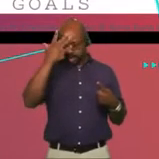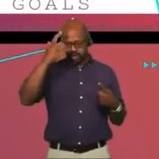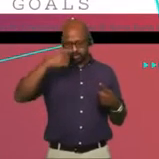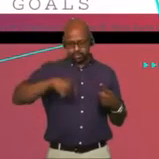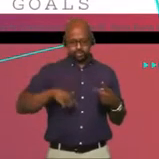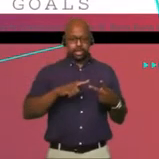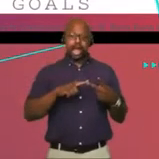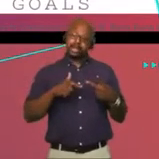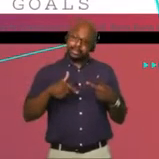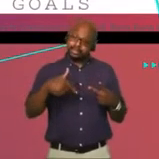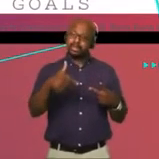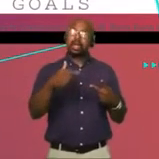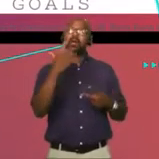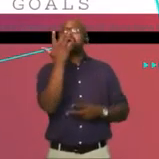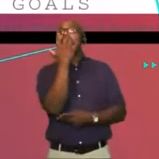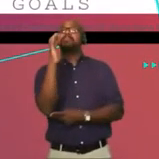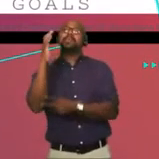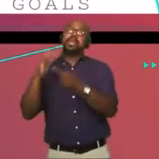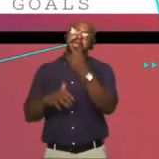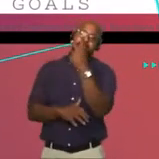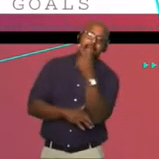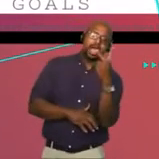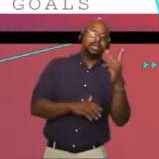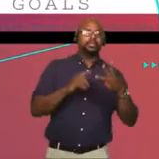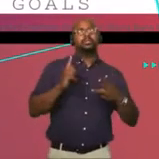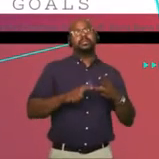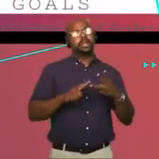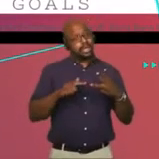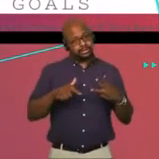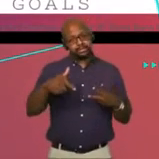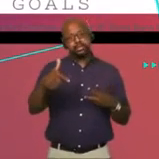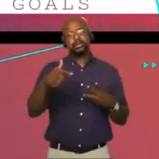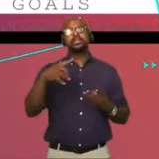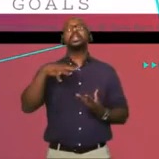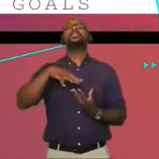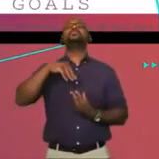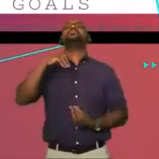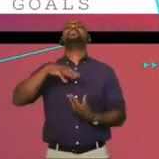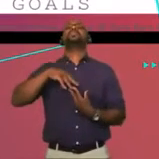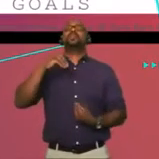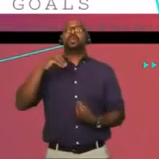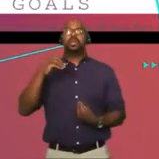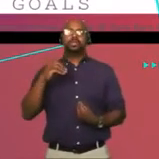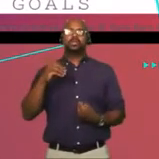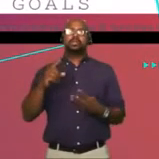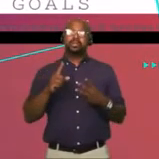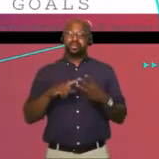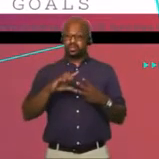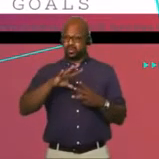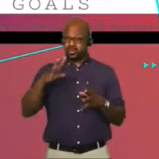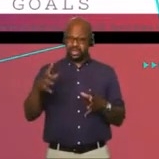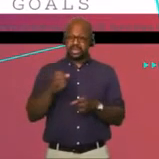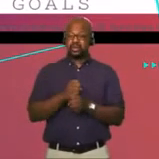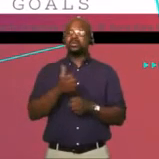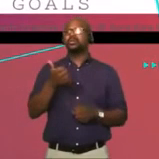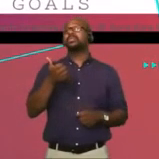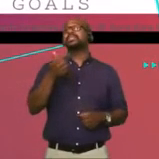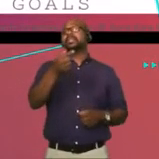as ações ambientais e as ações espirituais são 17